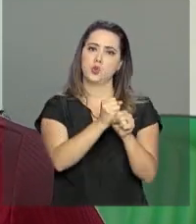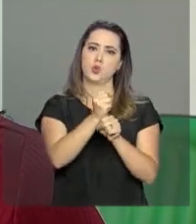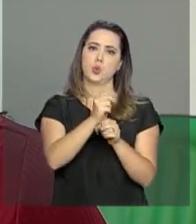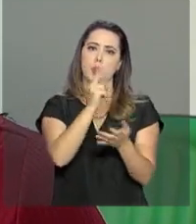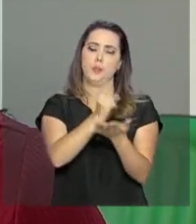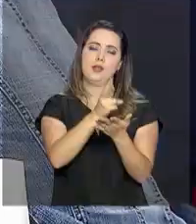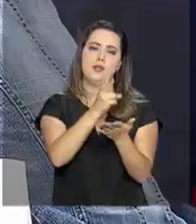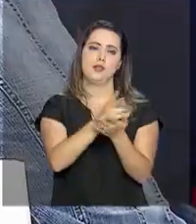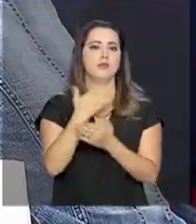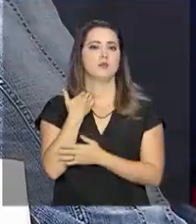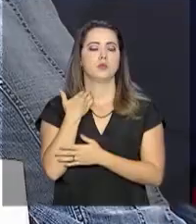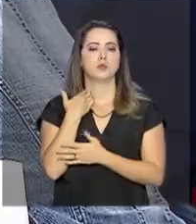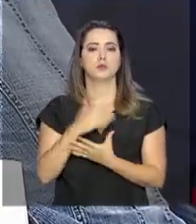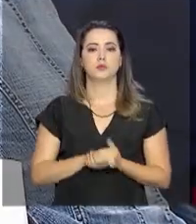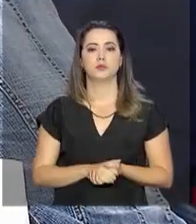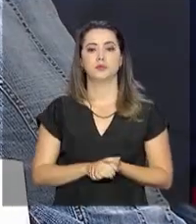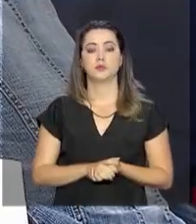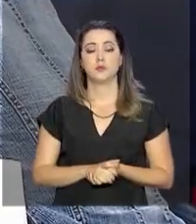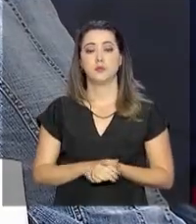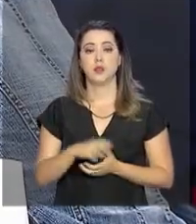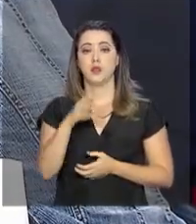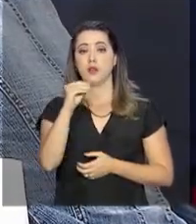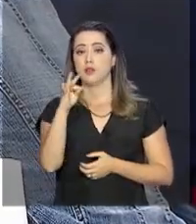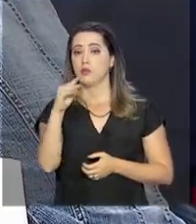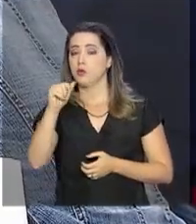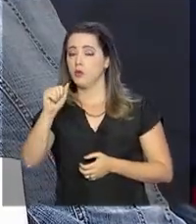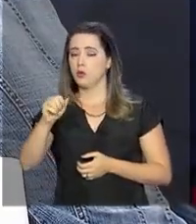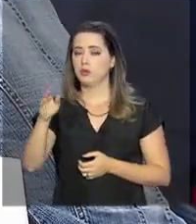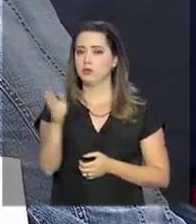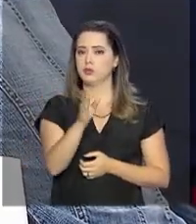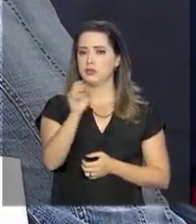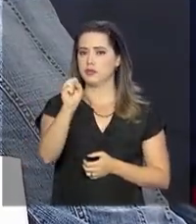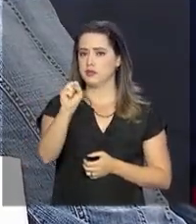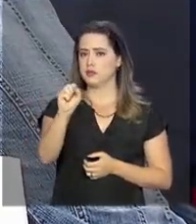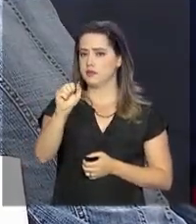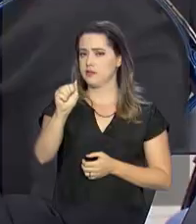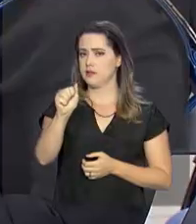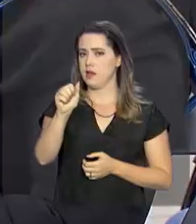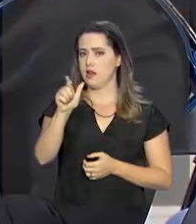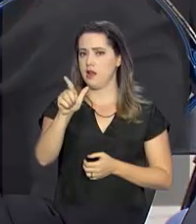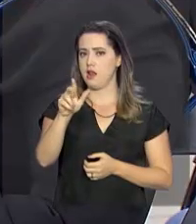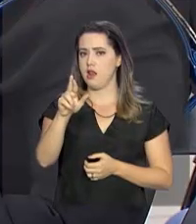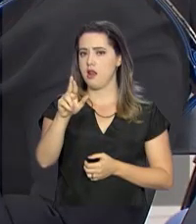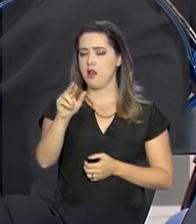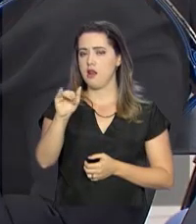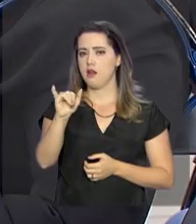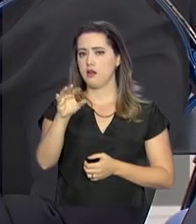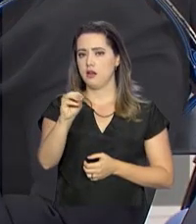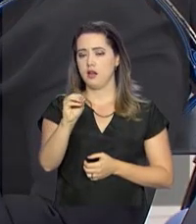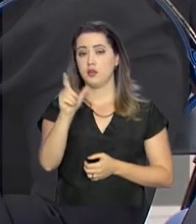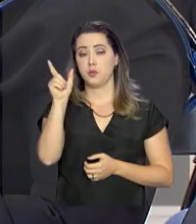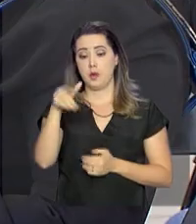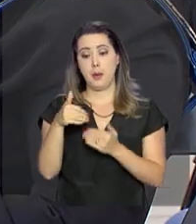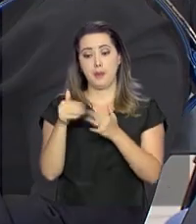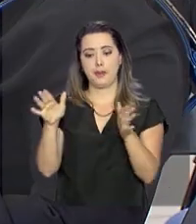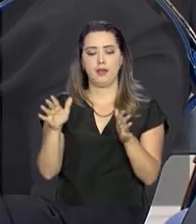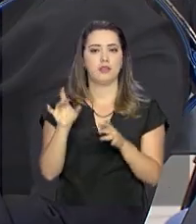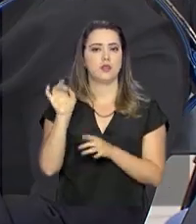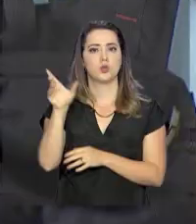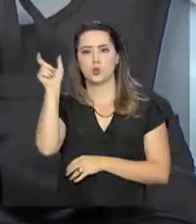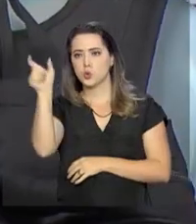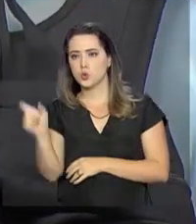desse mesmo banco a conta-salário é aberta pela empresa em nome do funcionário apenas o empregador pode fazer